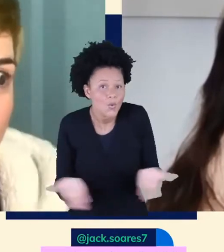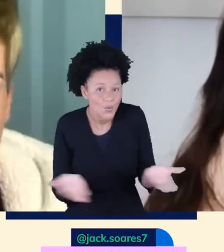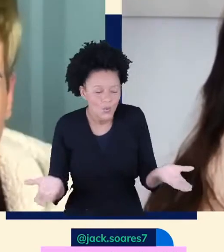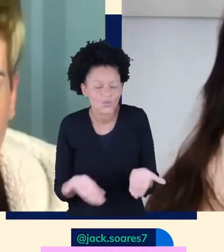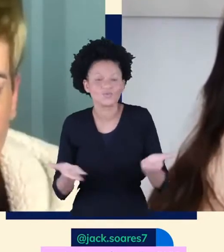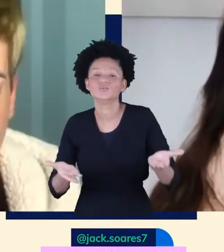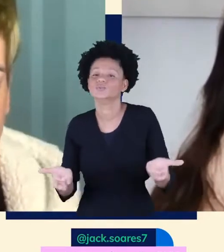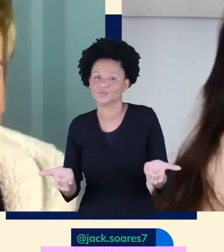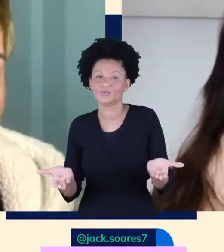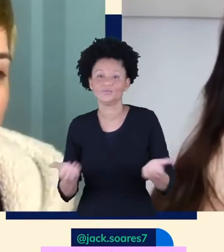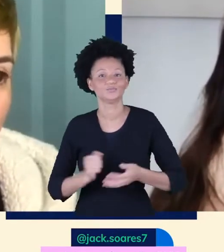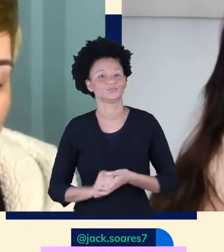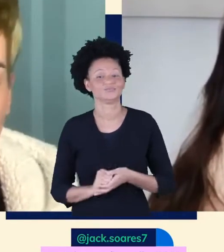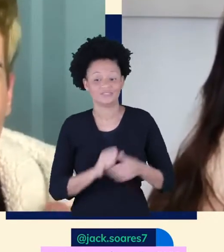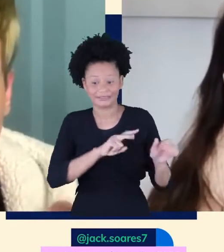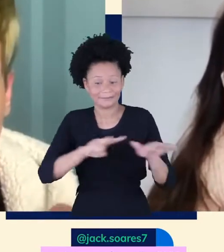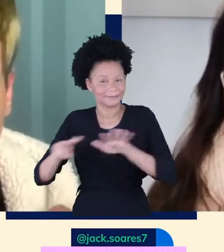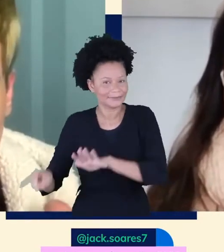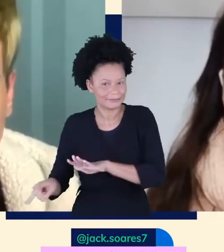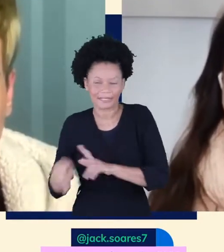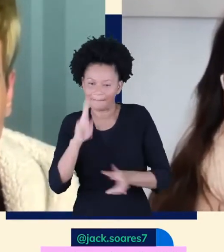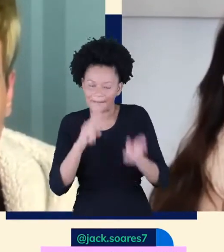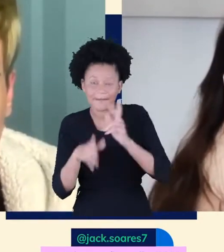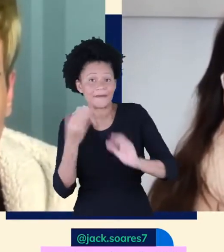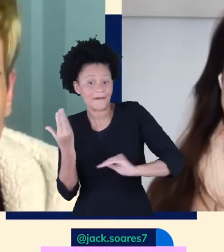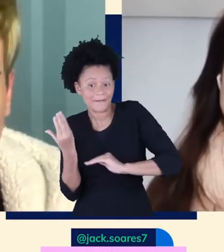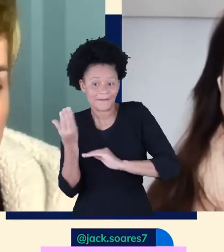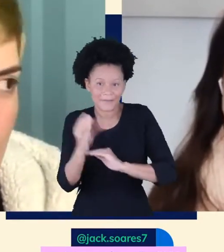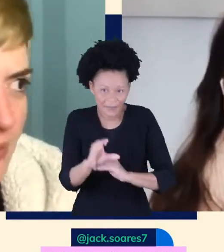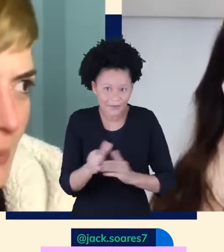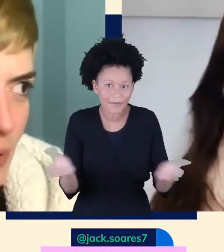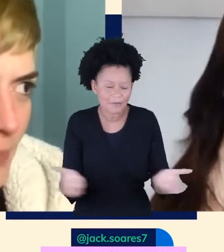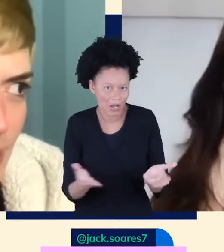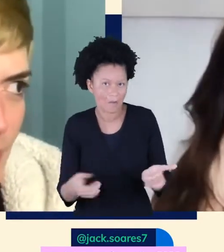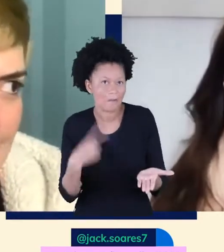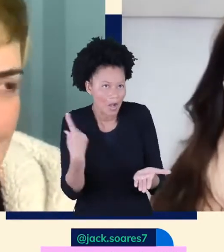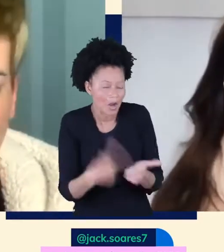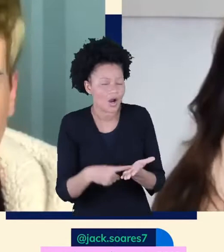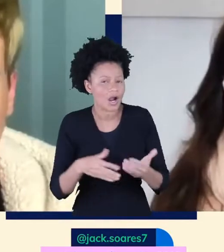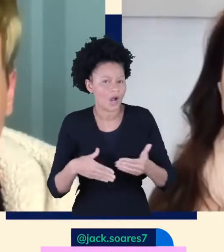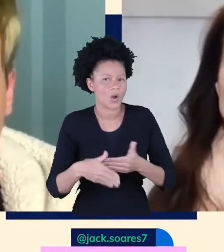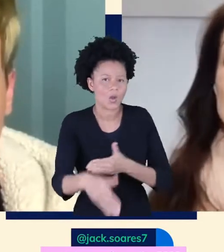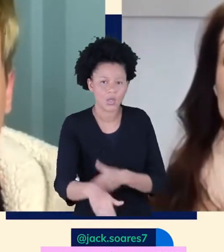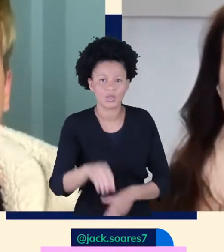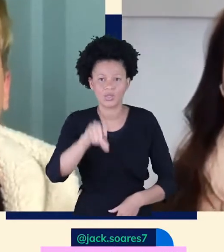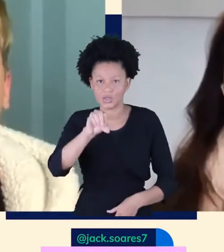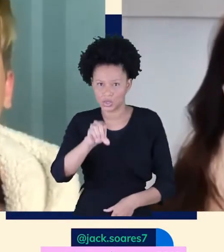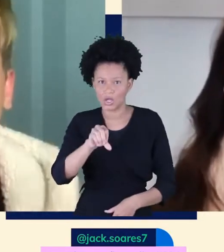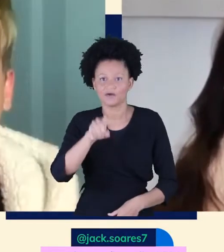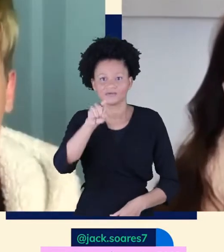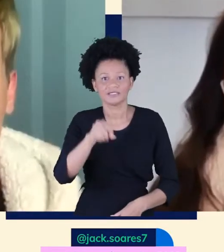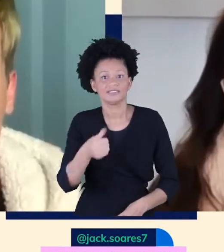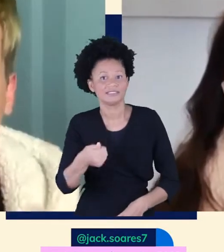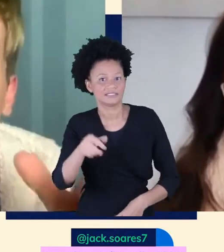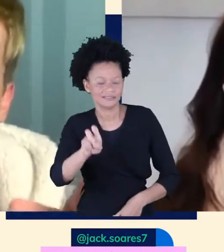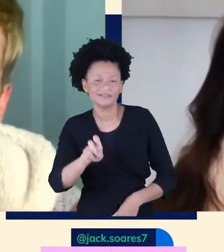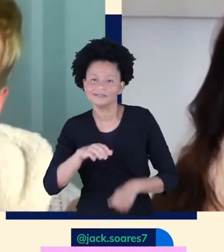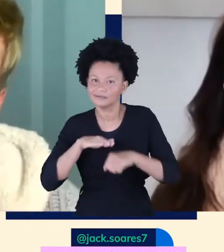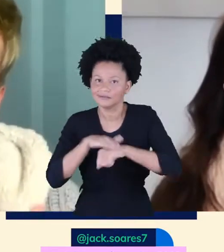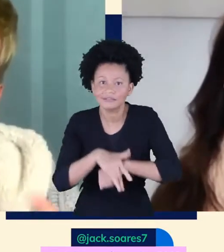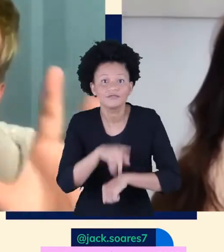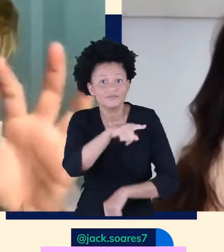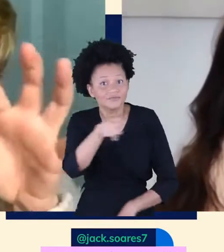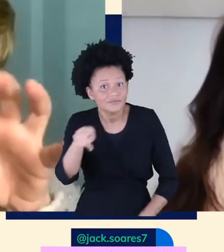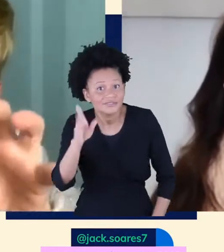entrou hoje o da semana passada no YouTube e no Facebook. Está programado para entrar agora, 9h15, com acessibilidade. Então, vocês